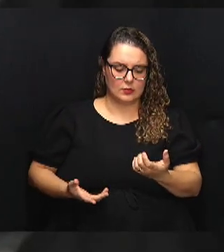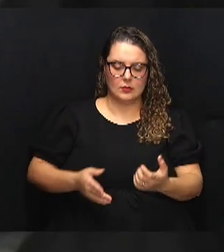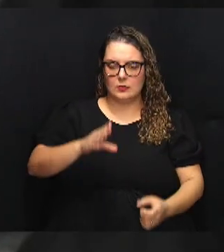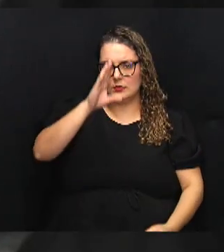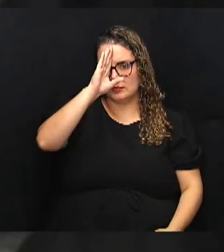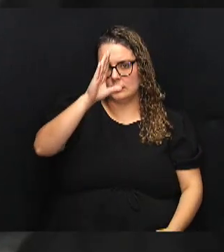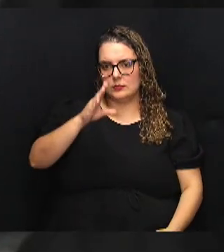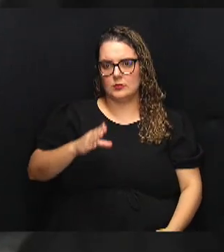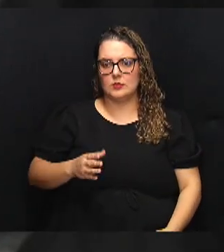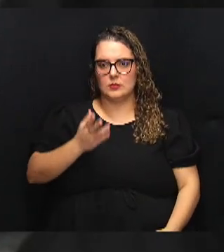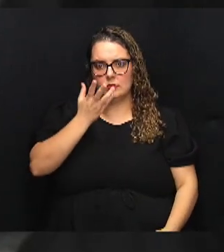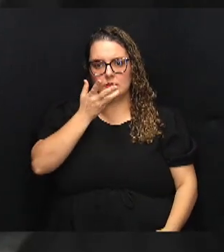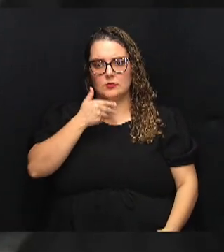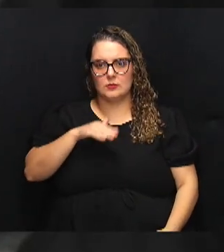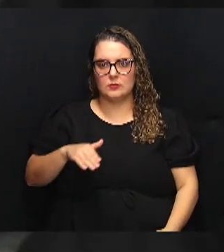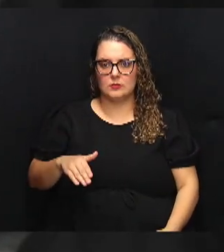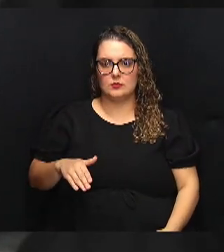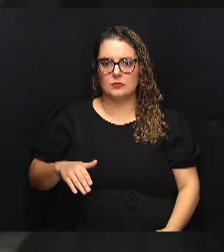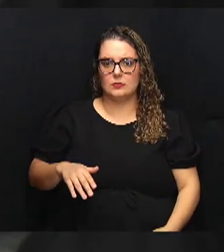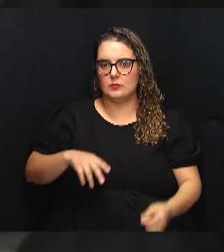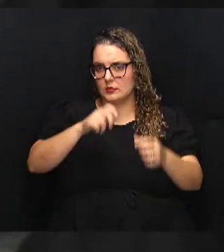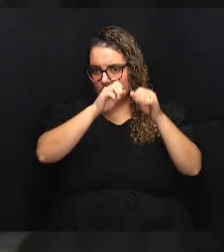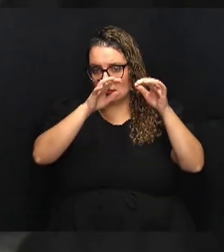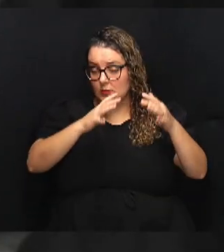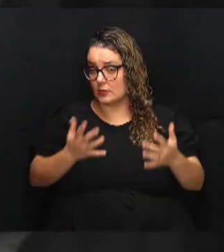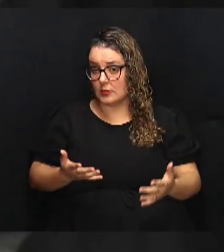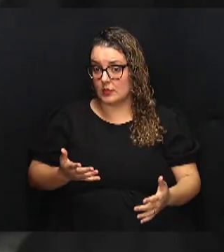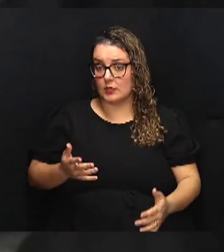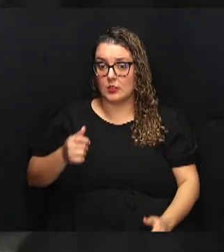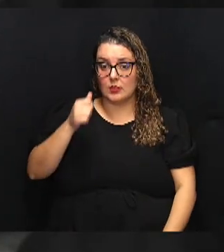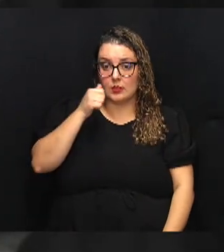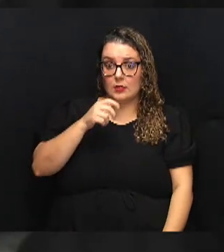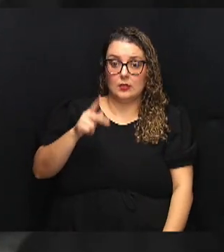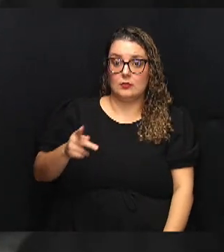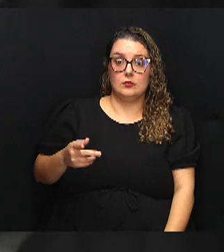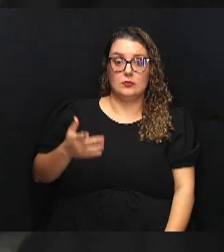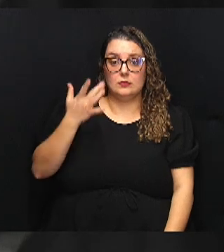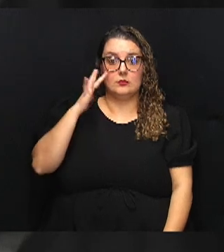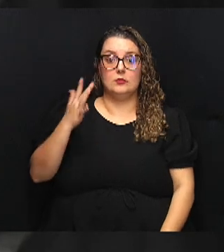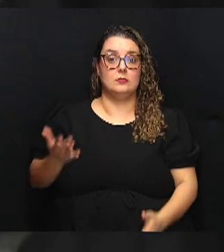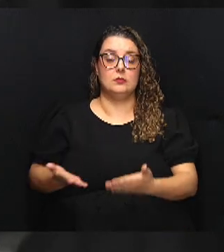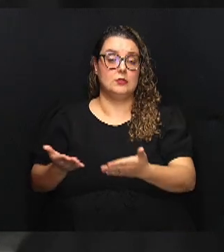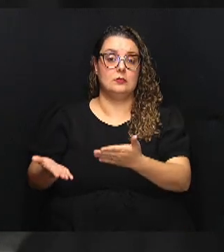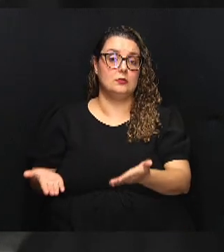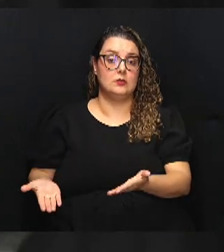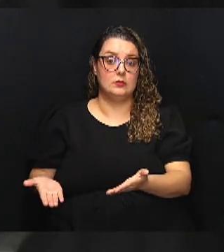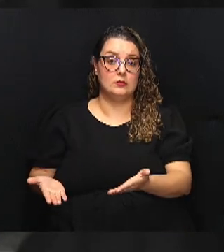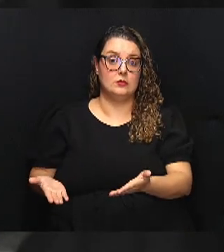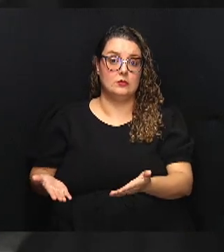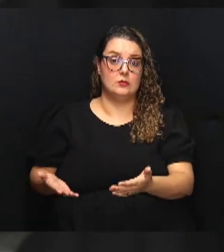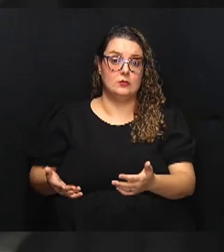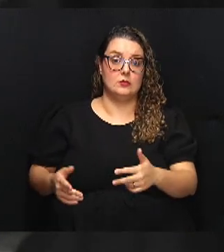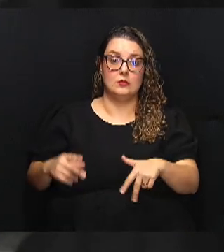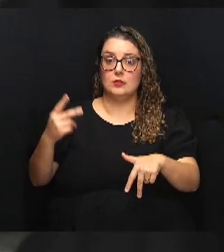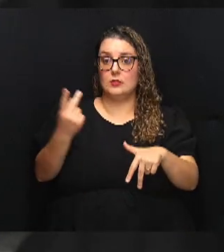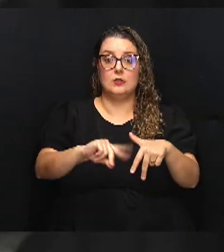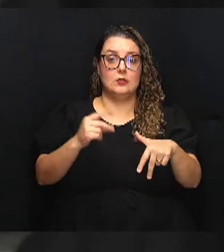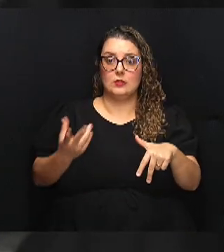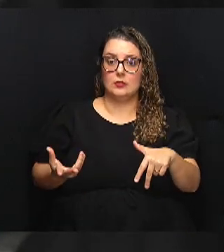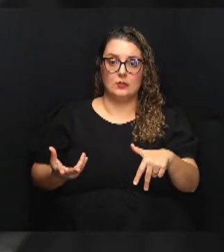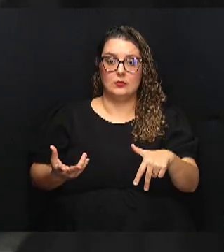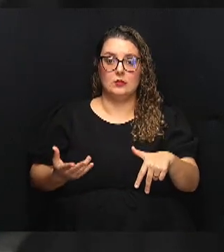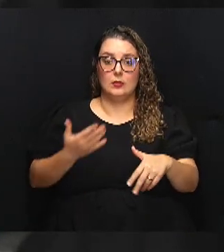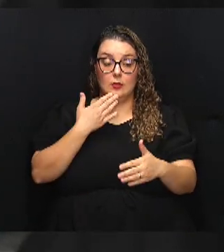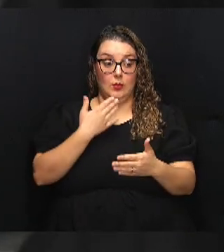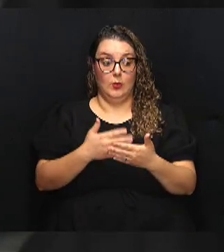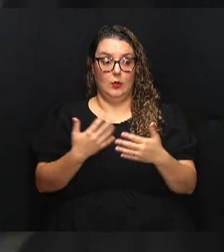têm algum, por exemplo, espectro autistas, né? Às vezes a professora ela não sabe tratar daquilo, né? Ela agride a criança. E aquilo choca, né?